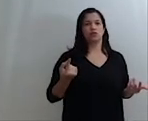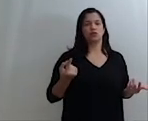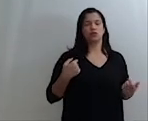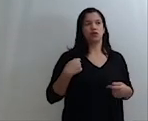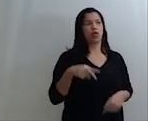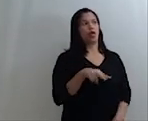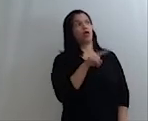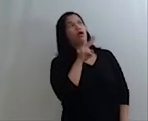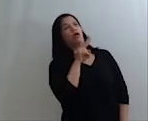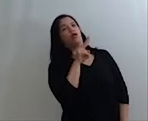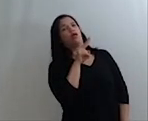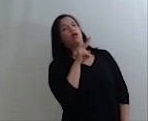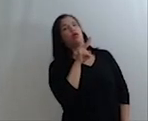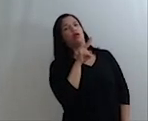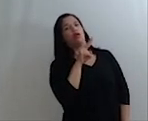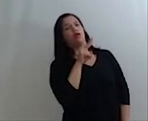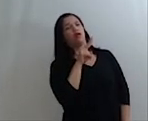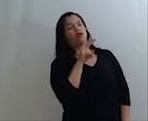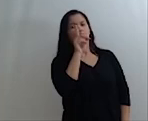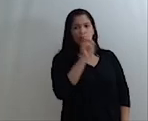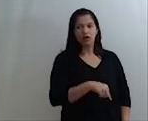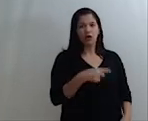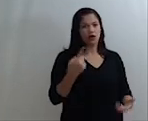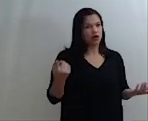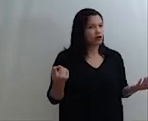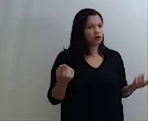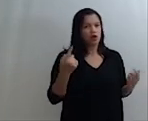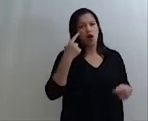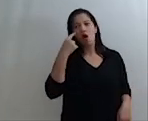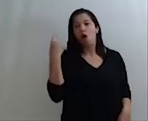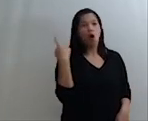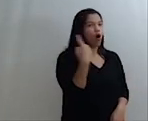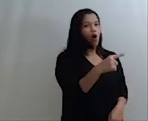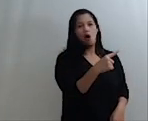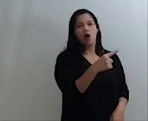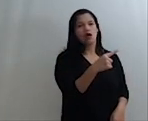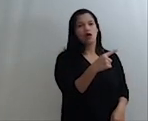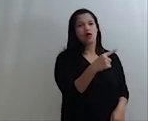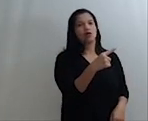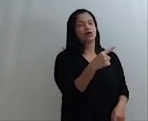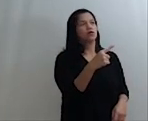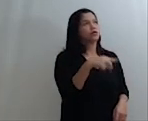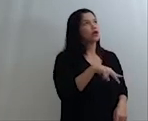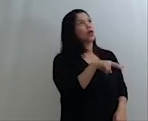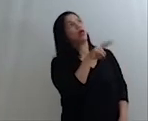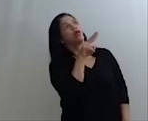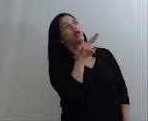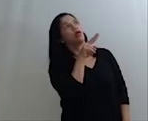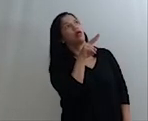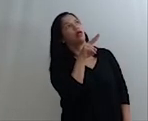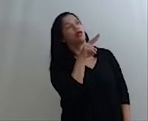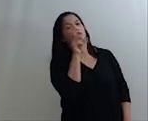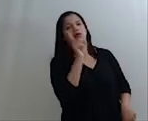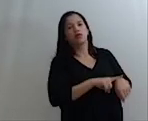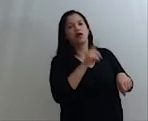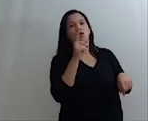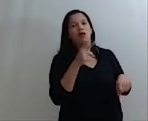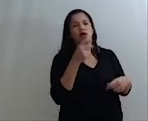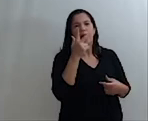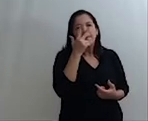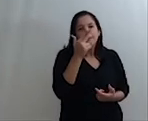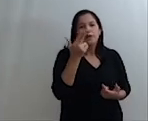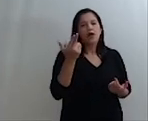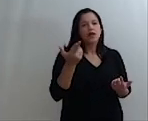marcante da Car de qualquer pessoa e portanto eh parece flagrante aqui eh a a a ilegalidade da